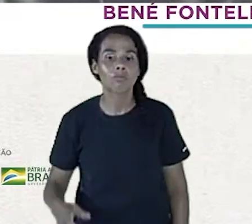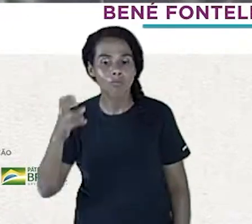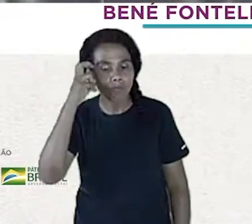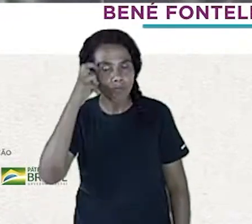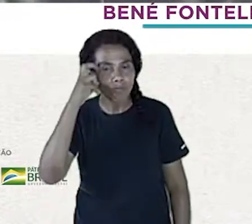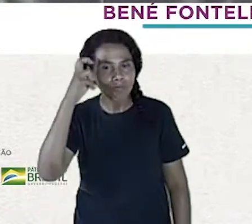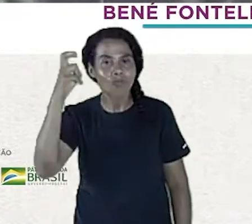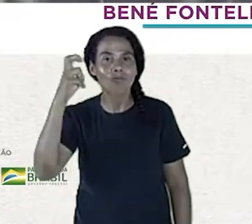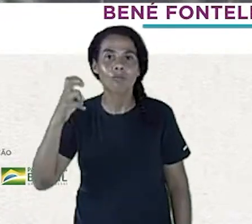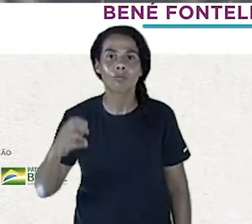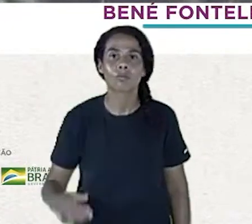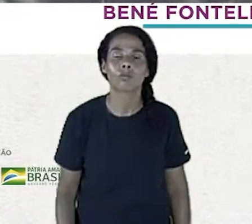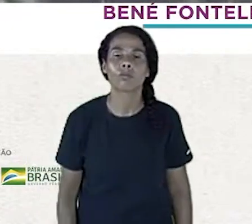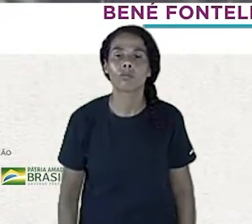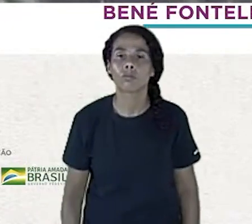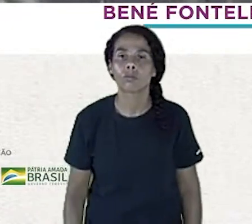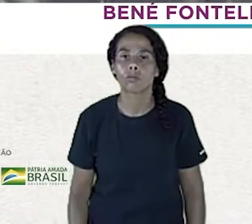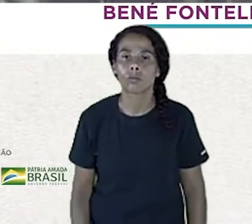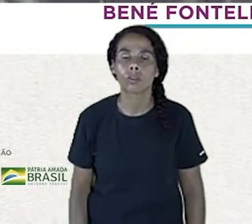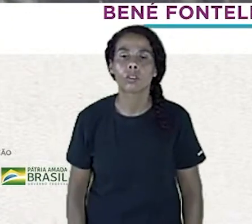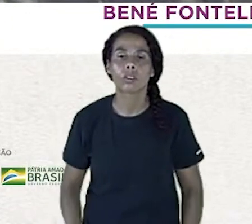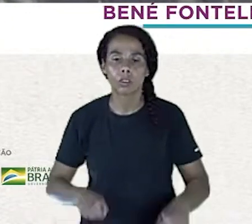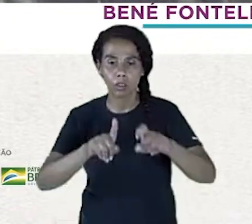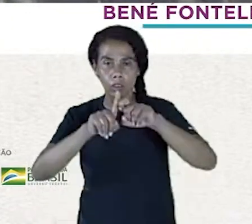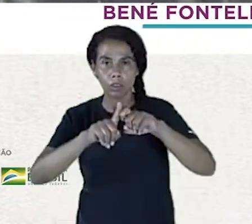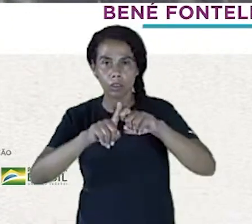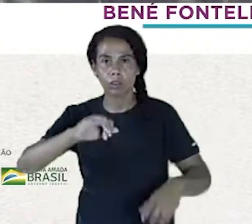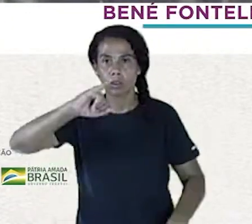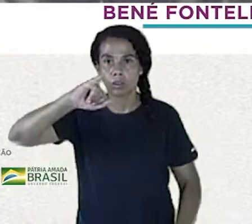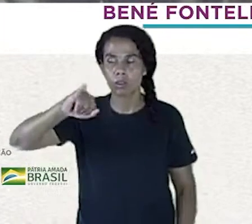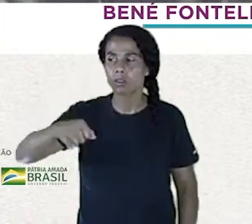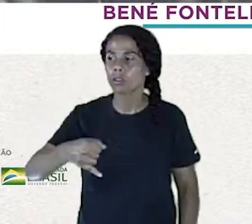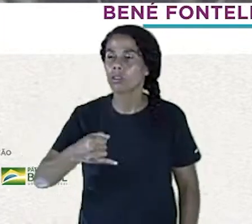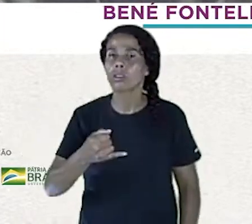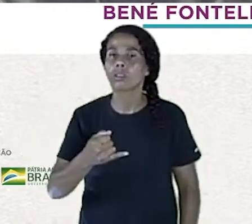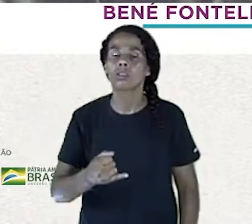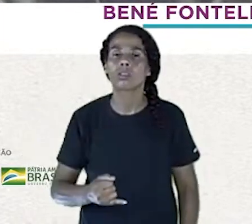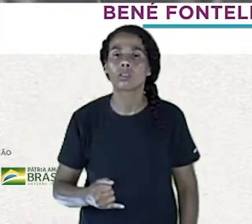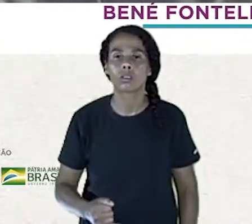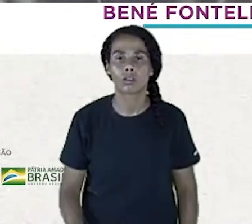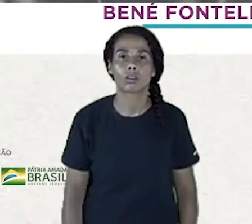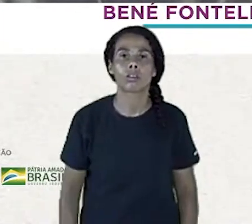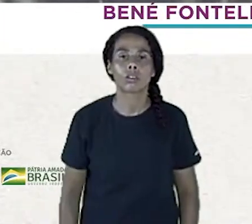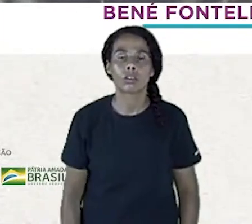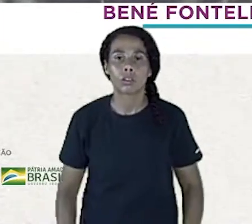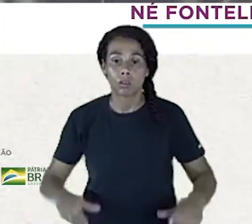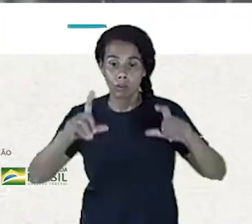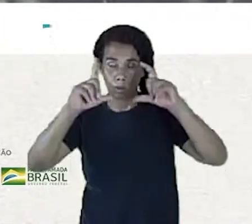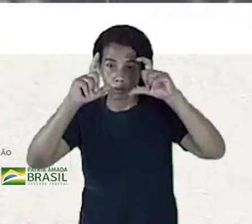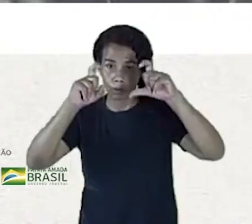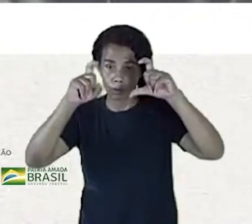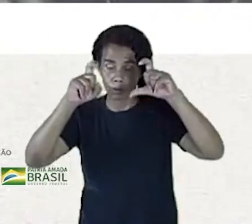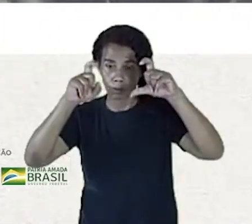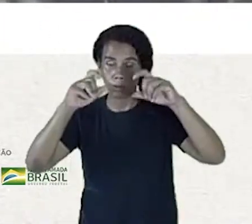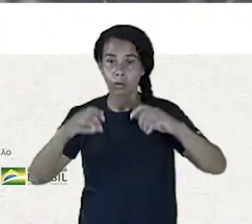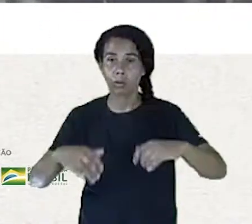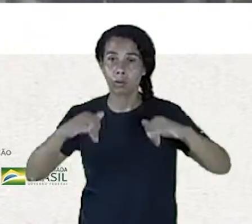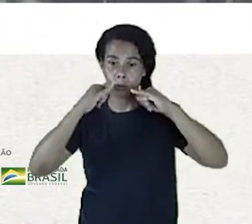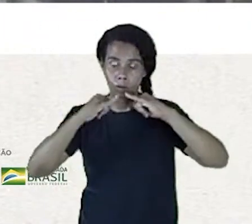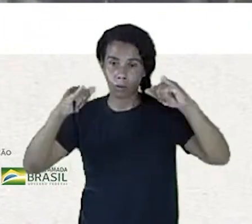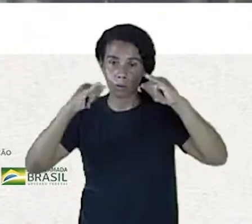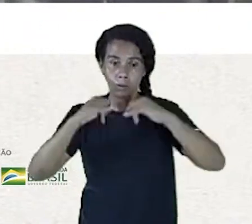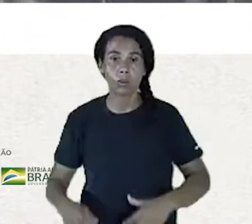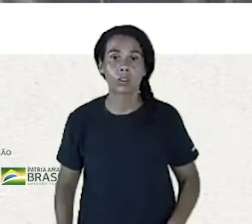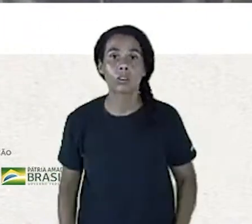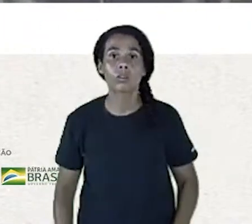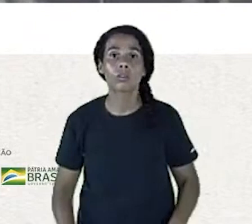janeiro uma foto que a Flora publicou dele, de costas, olhando para a montanha, e um texto dele que ele fala que o futuro